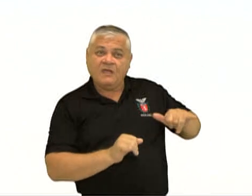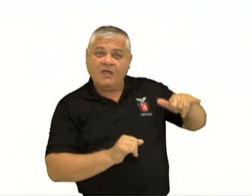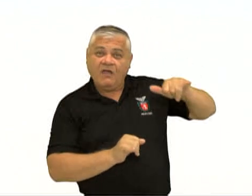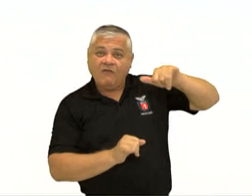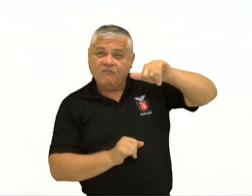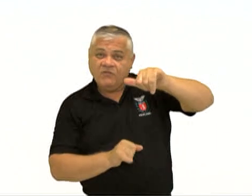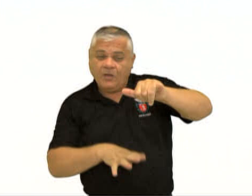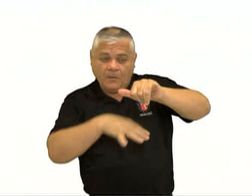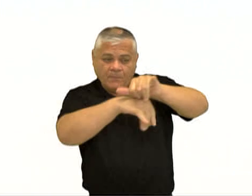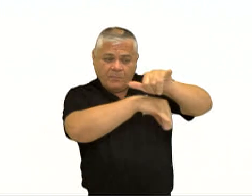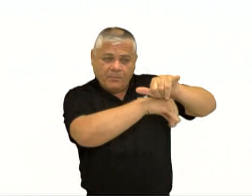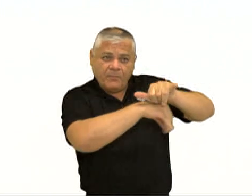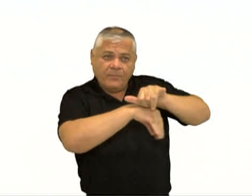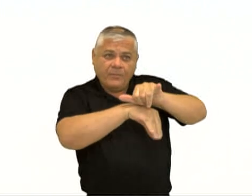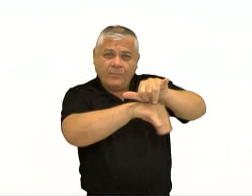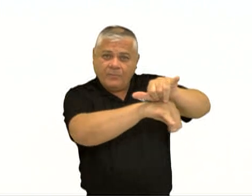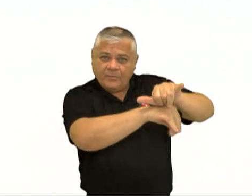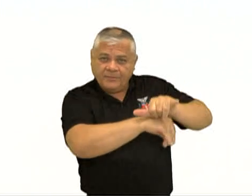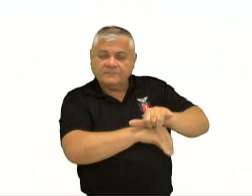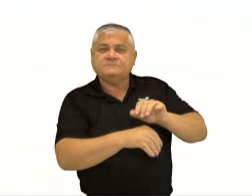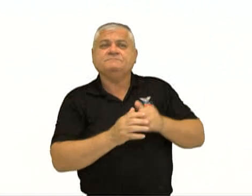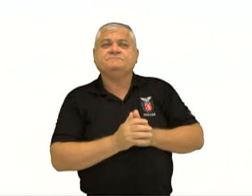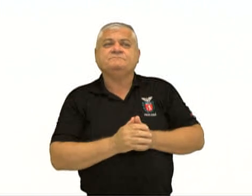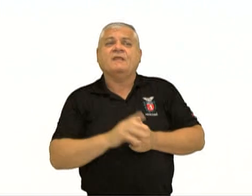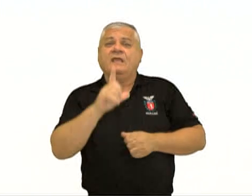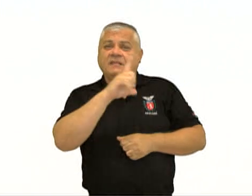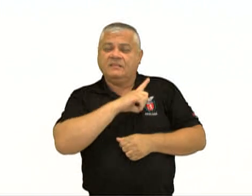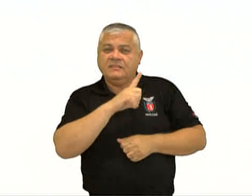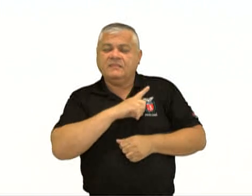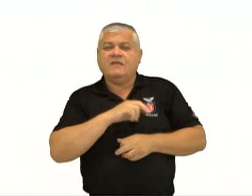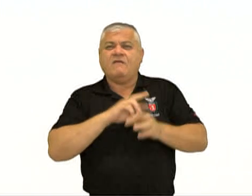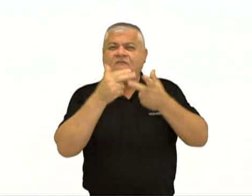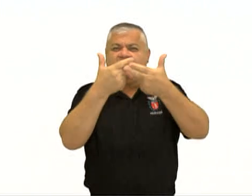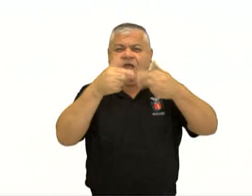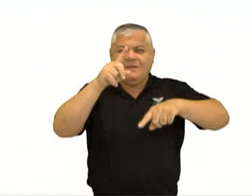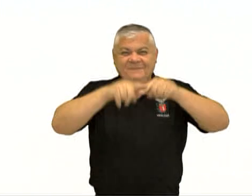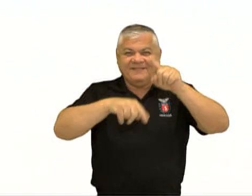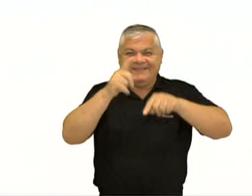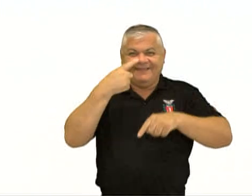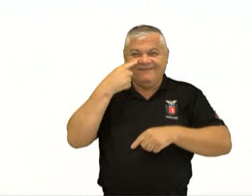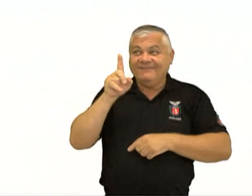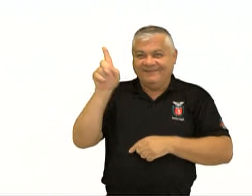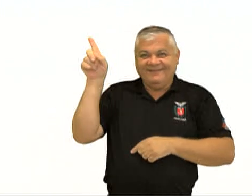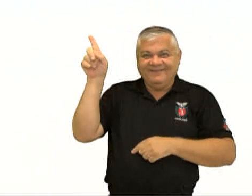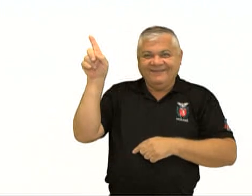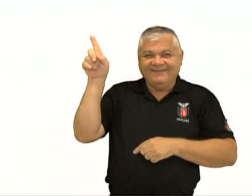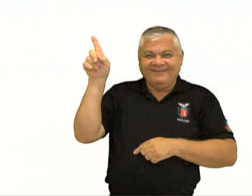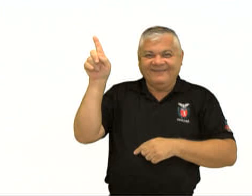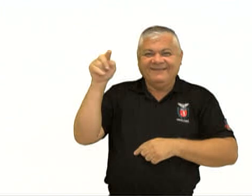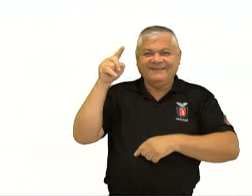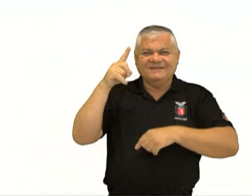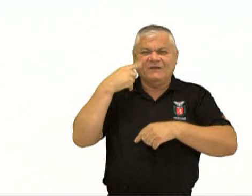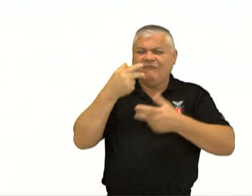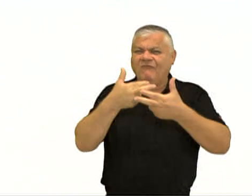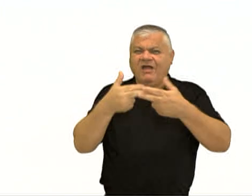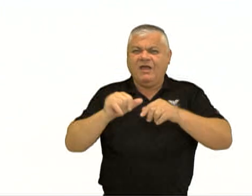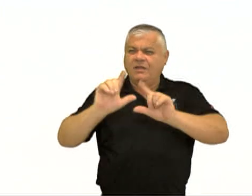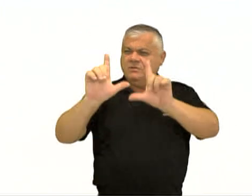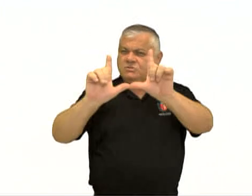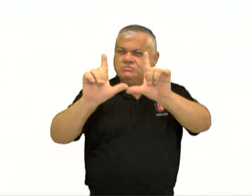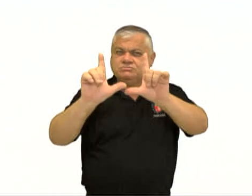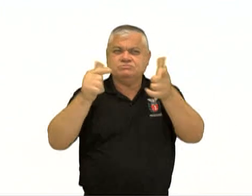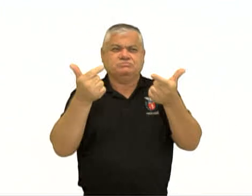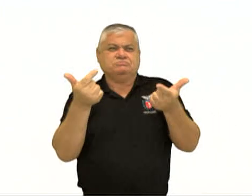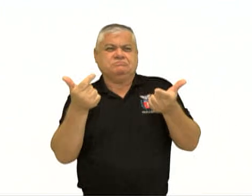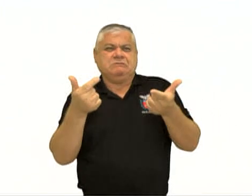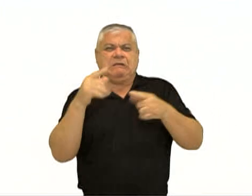ou aerofotogrametria. Nós temos aqui, ó, a quantidade de equipamentos que tem que estar a bordo deste avião e aqui